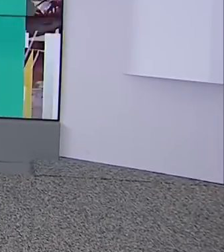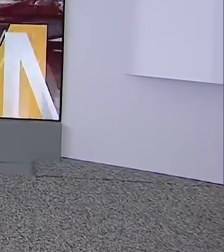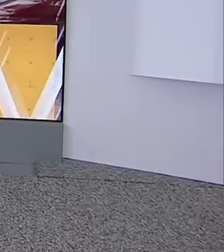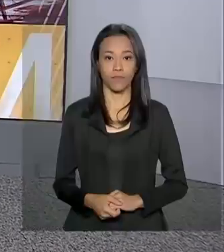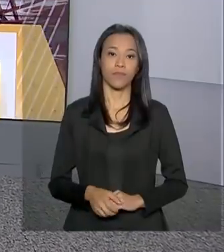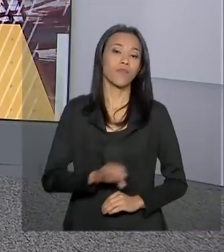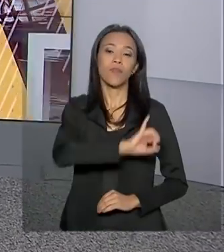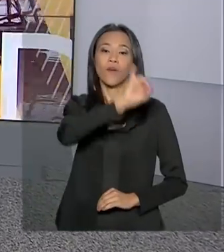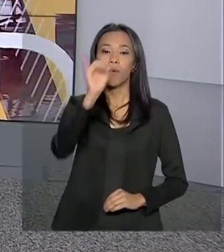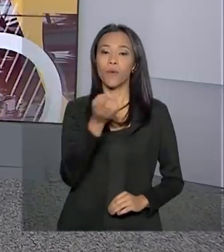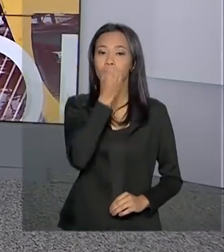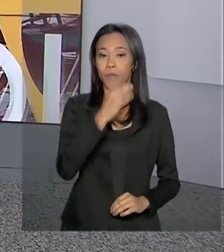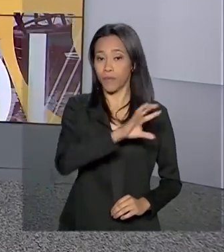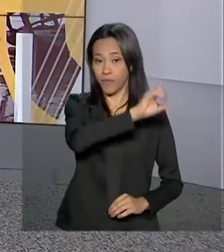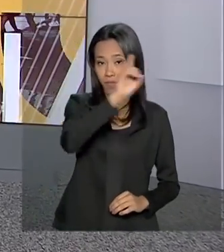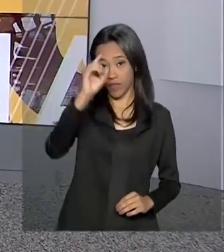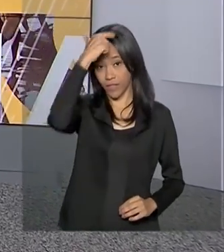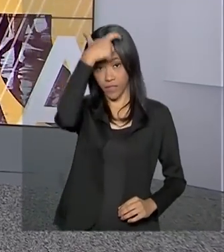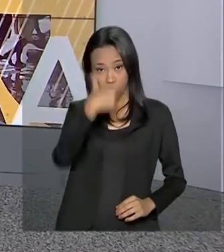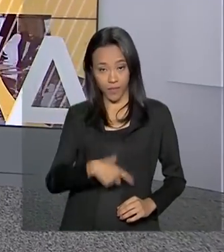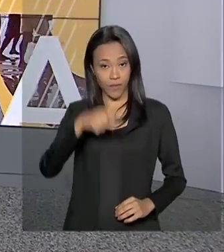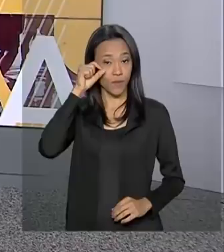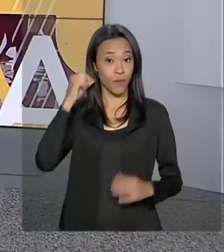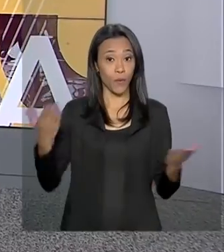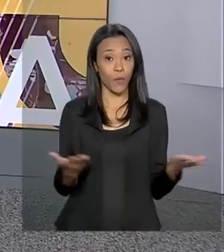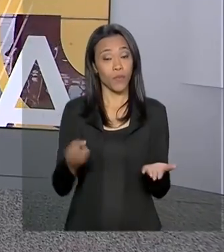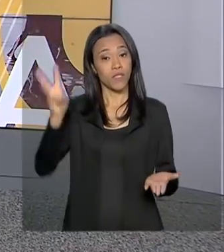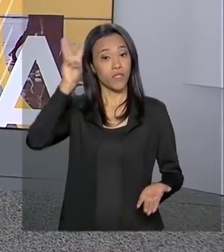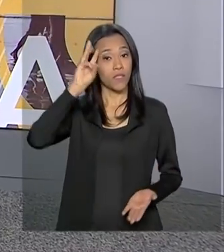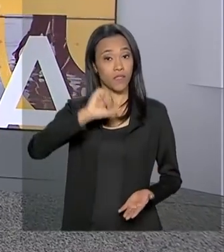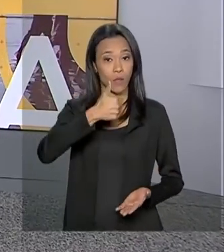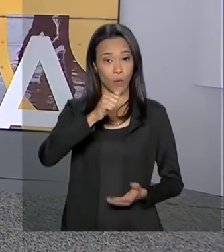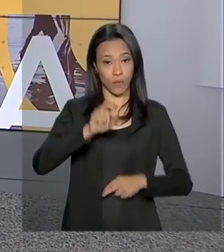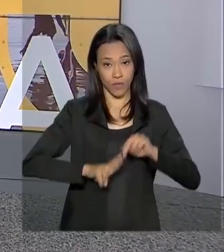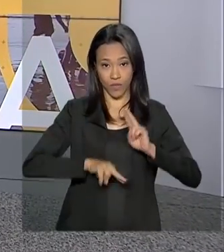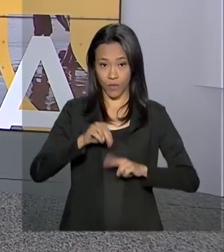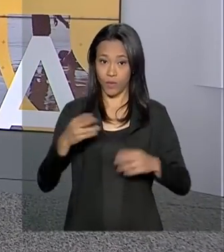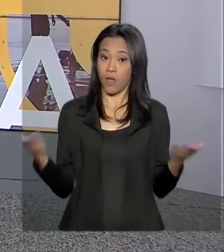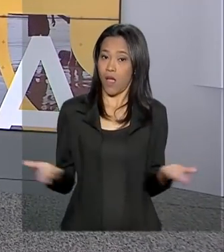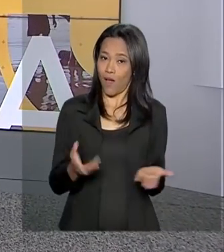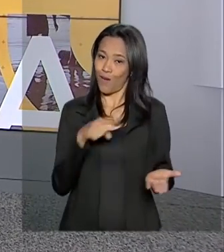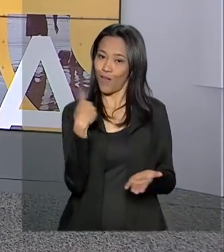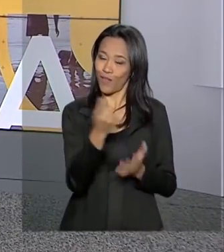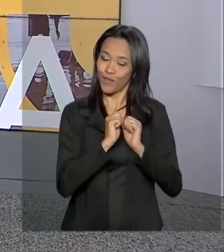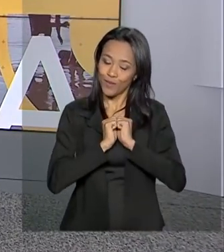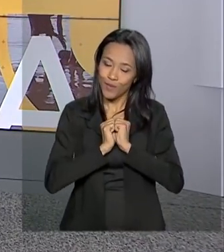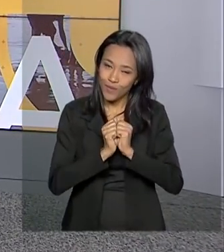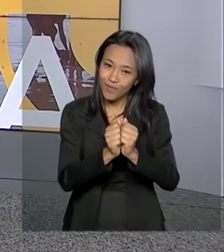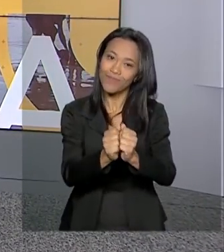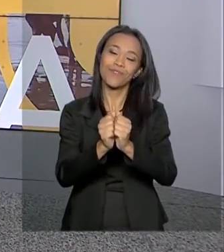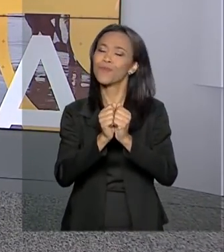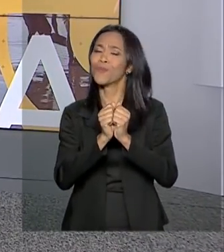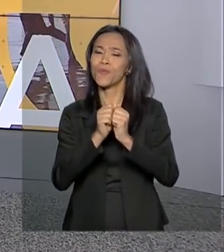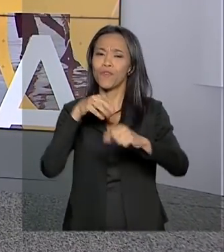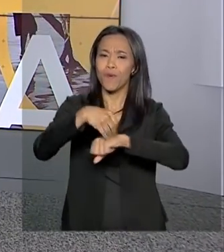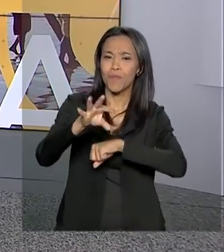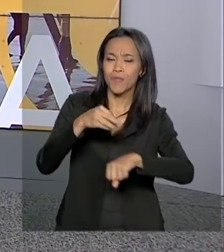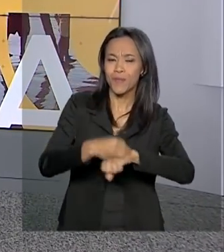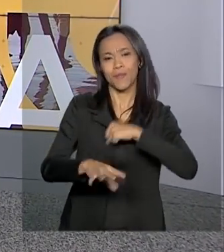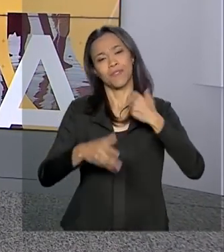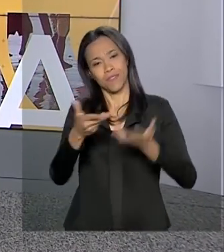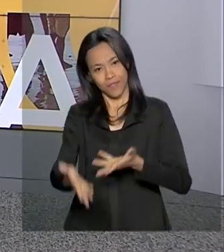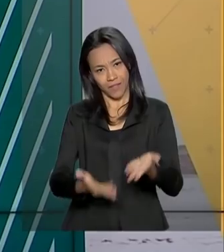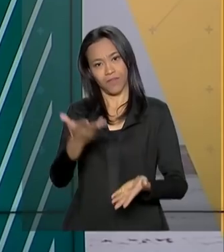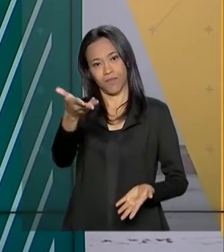Olá, bom dia, eu sou Carla Batier, hoje é terça-feira, 11 de junho. A partir de agora estamos juntos no Brasil em Dia, com muita informação e